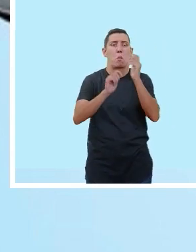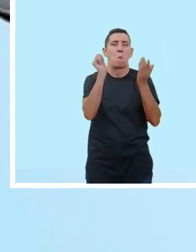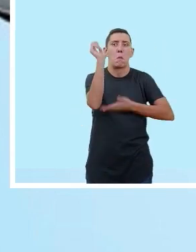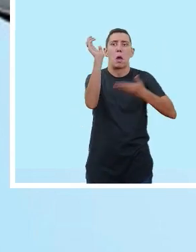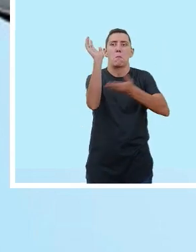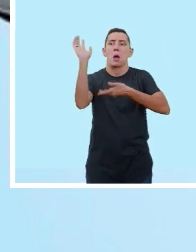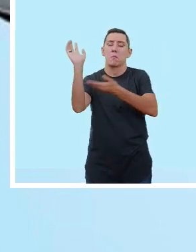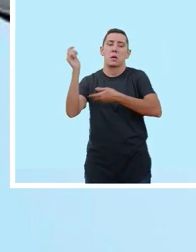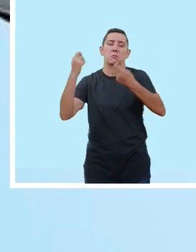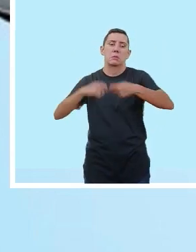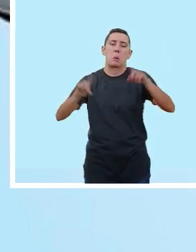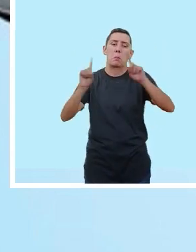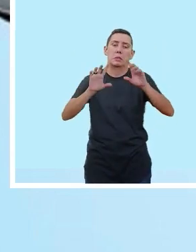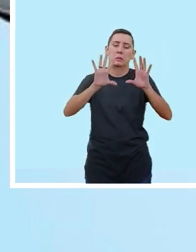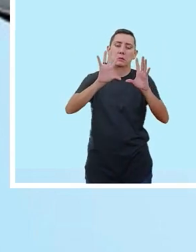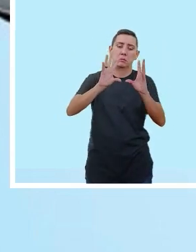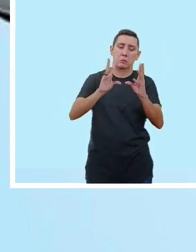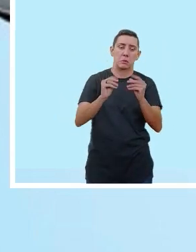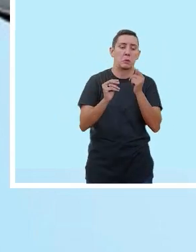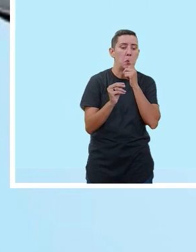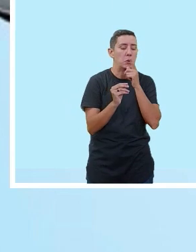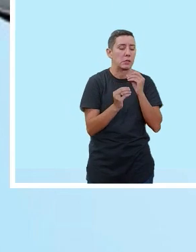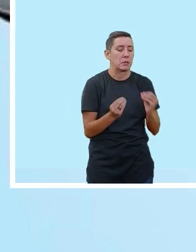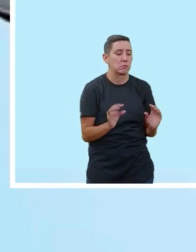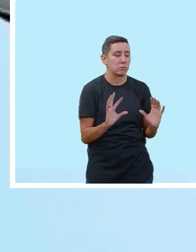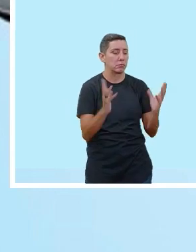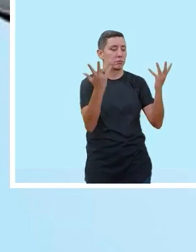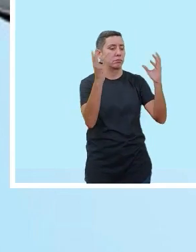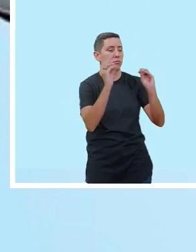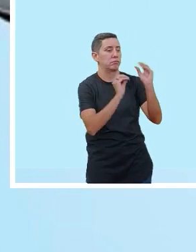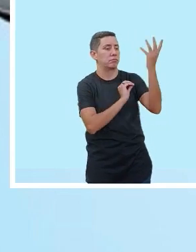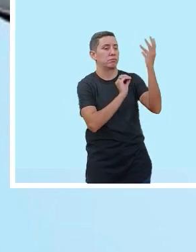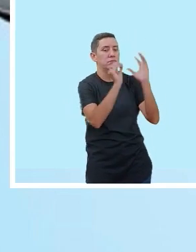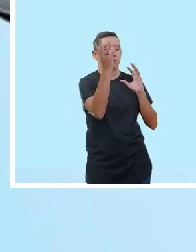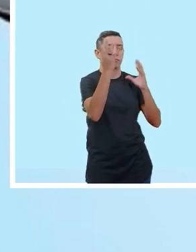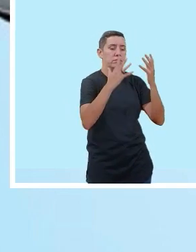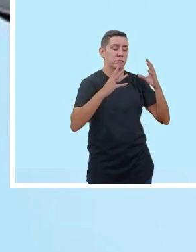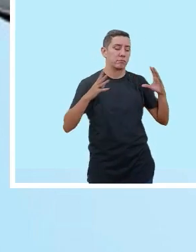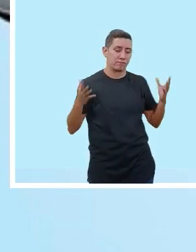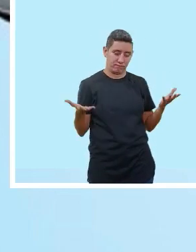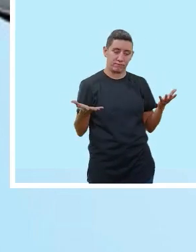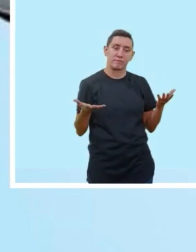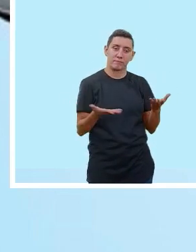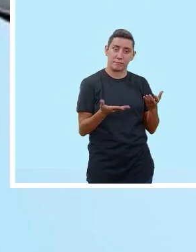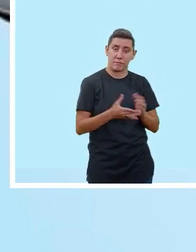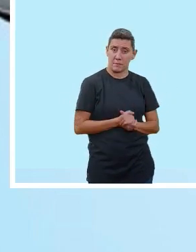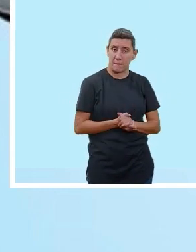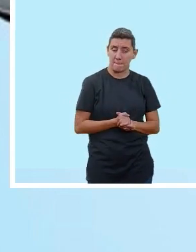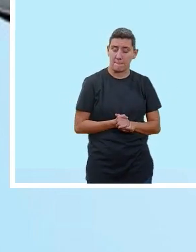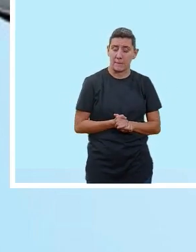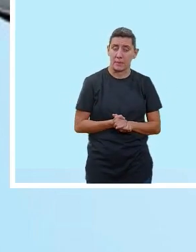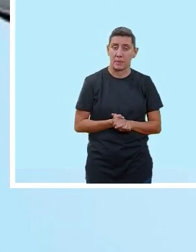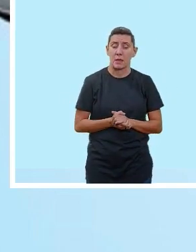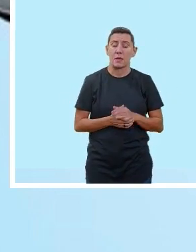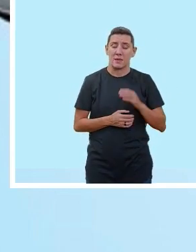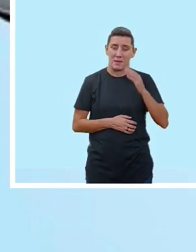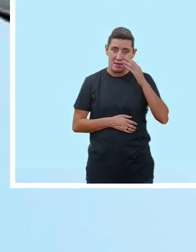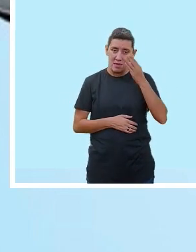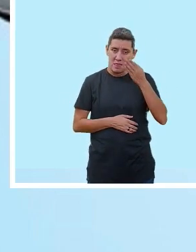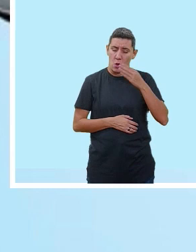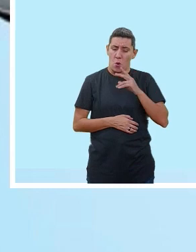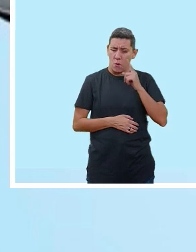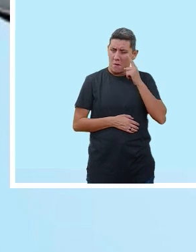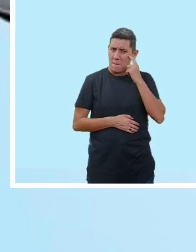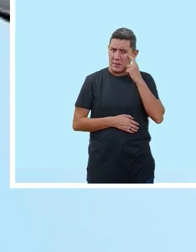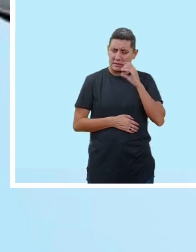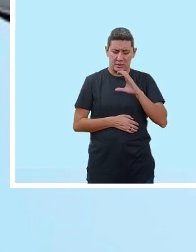né? Toda vez que a gente está comentando de emissão de carbono, na atmosfera, emissão de dióxido de carbono na